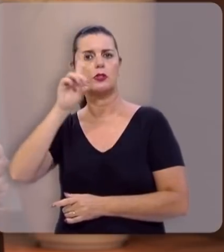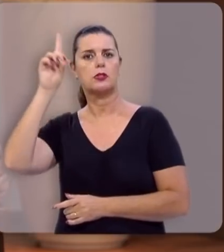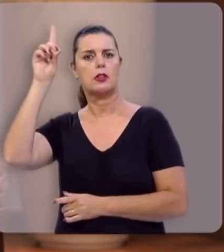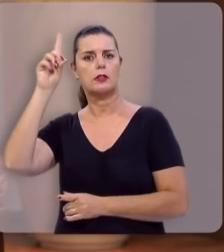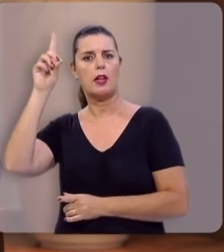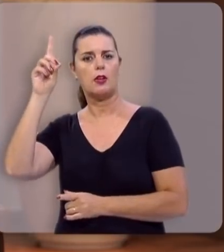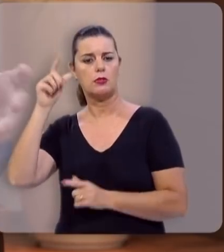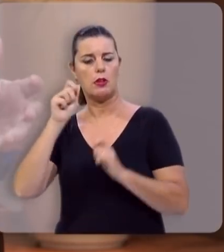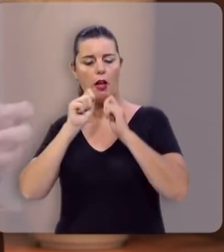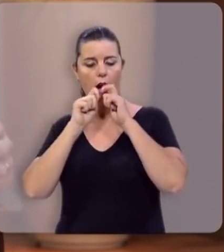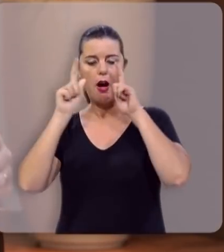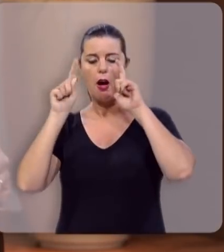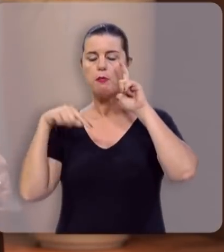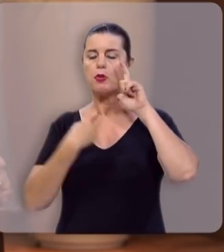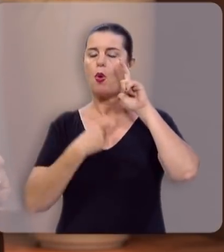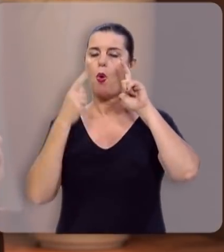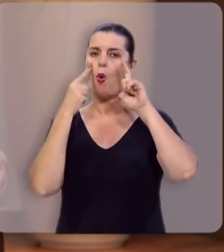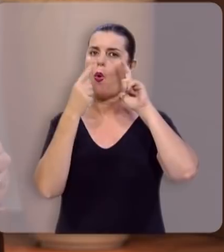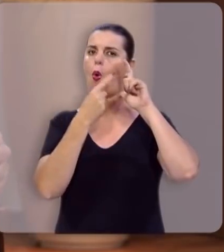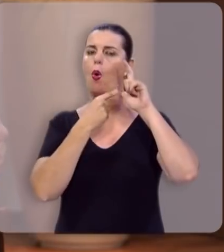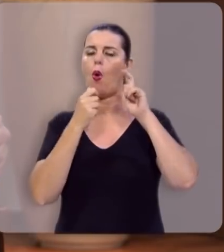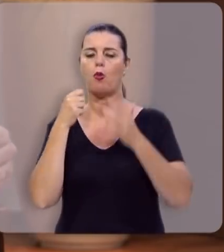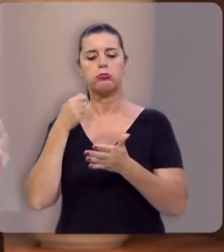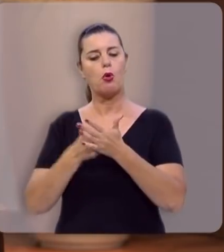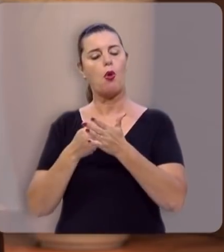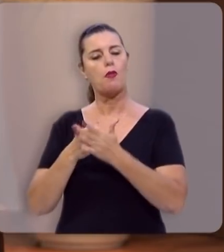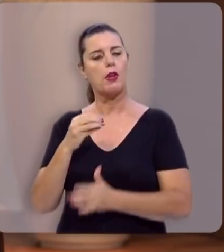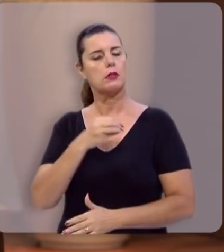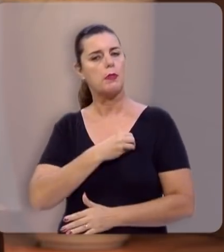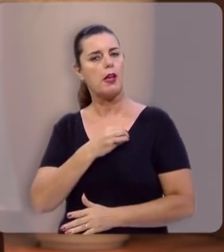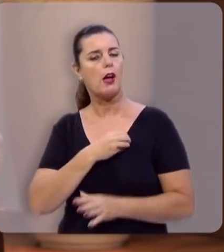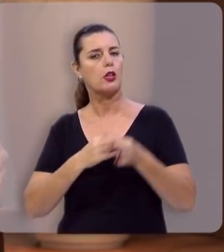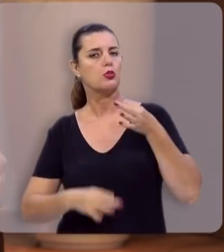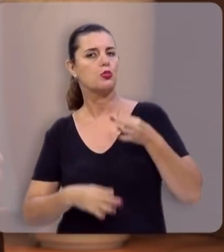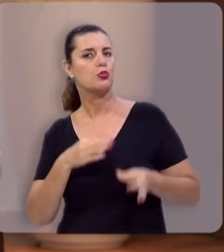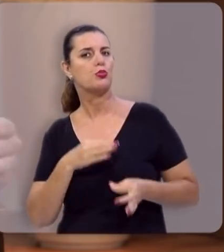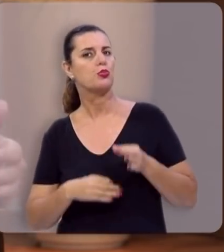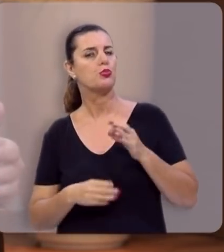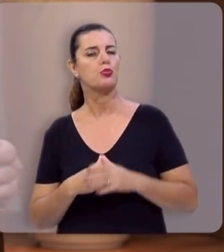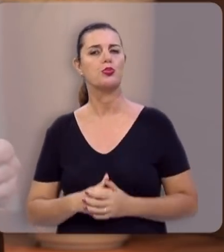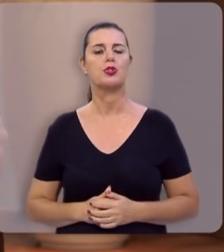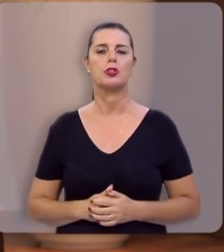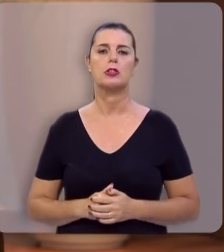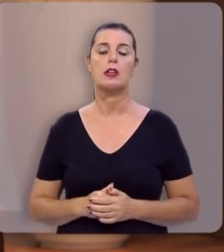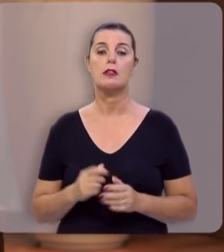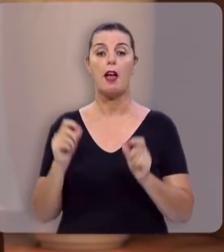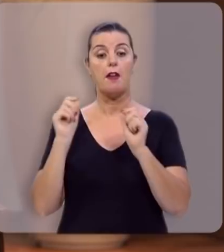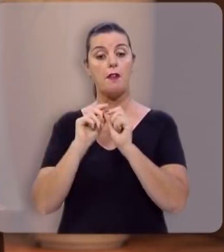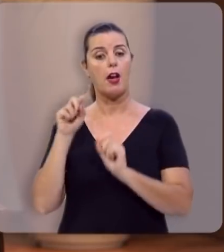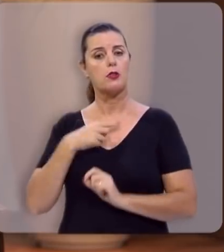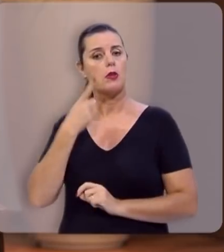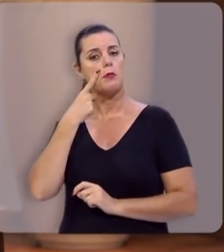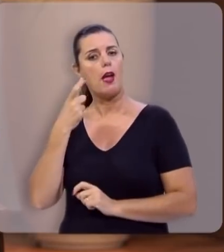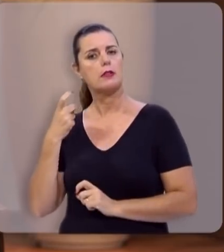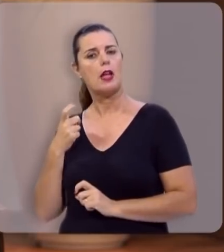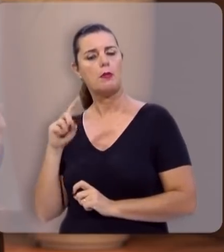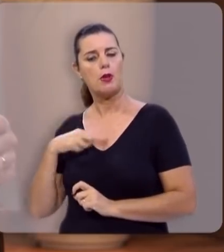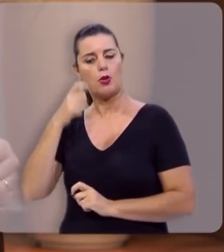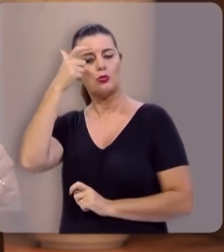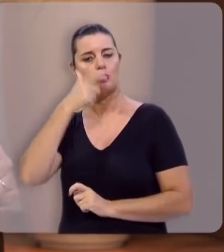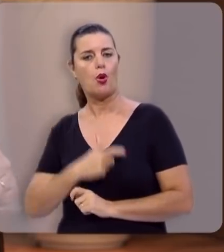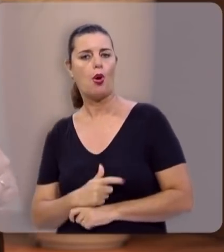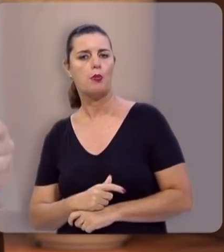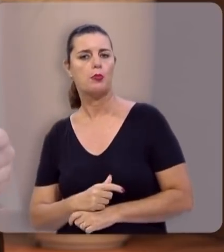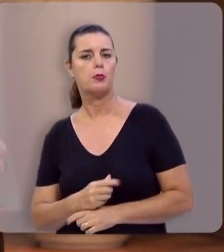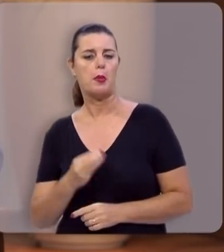Deus é aquele que abre os nossos olhos, é aquele que nos convence do pecado, da justiça e do juízo e nos faz perceber quem